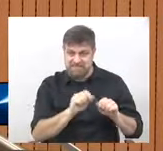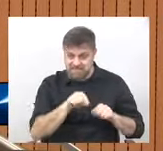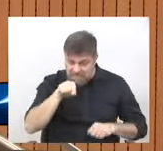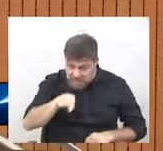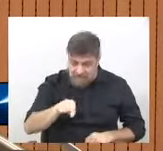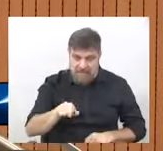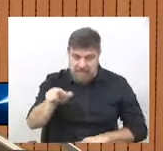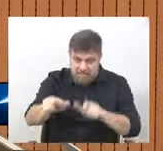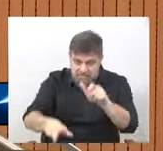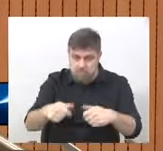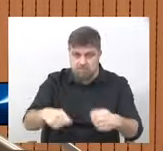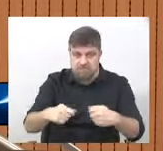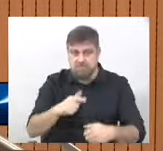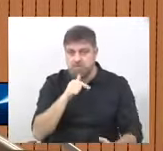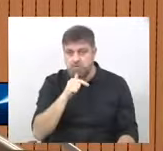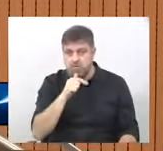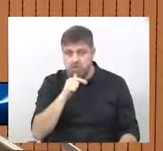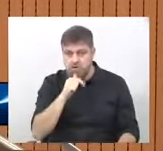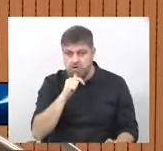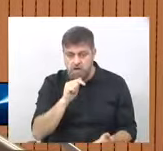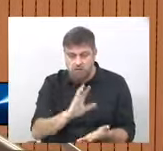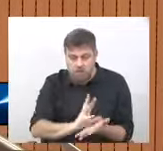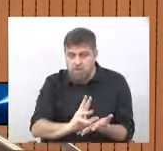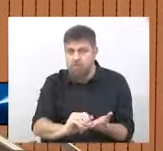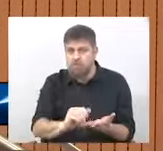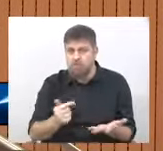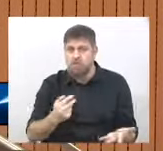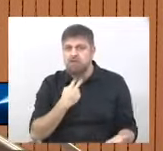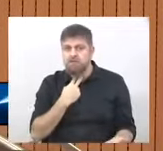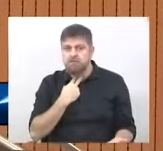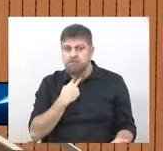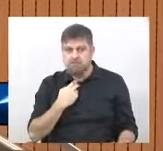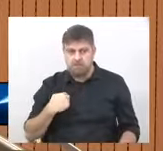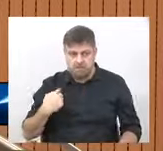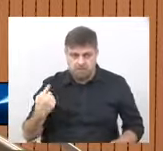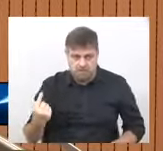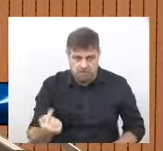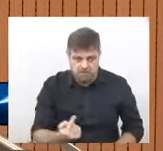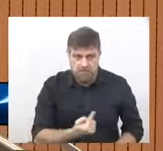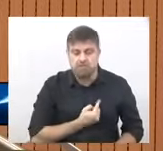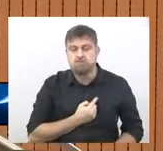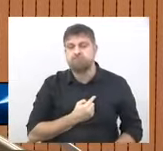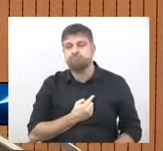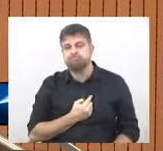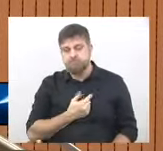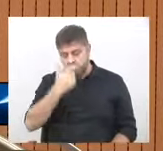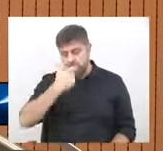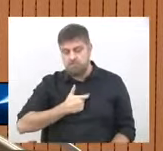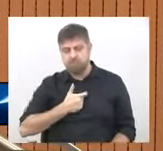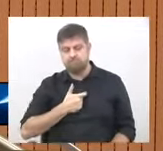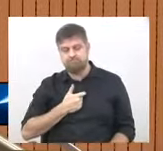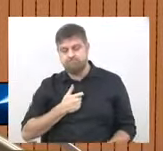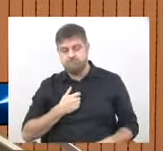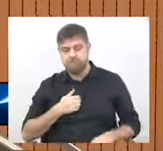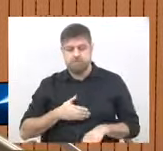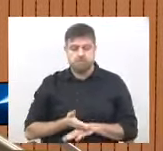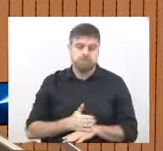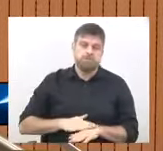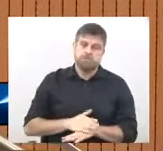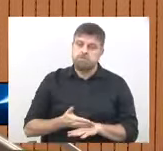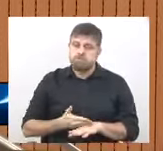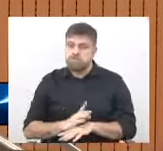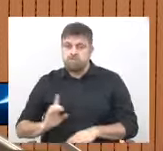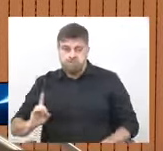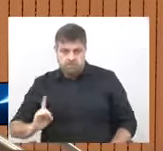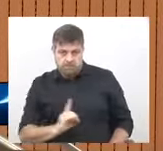pessoas. Foi colocado. Não contente, fui até a secretaria para que desse um auxílio